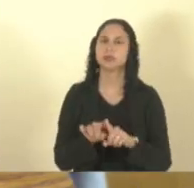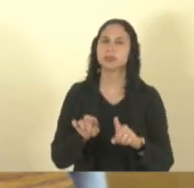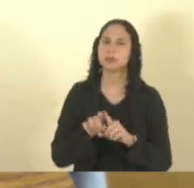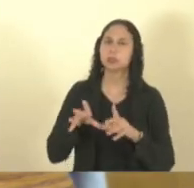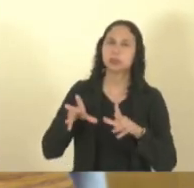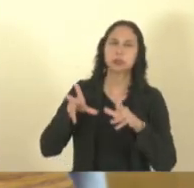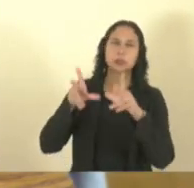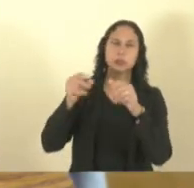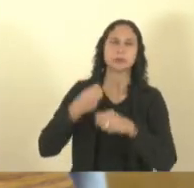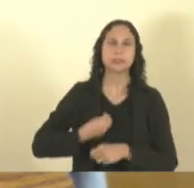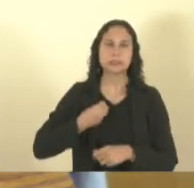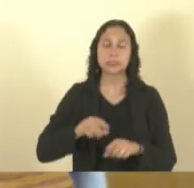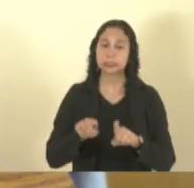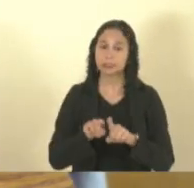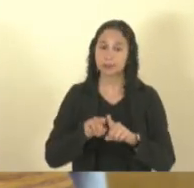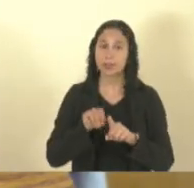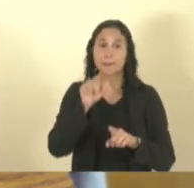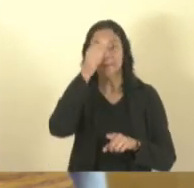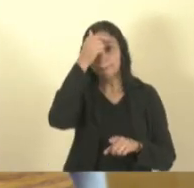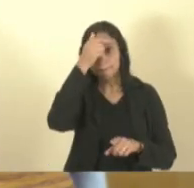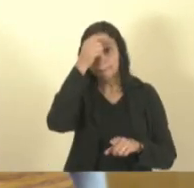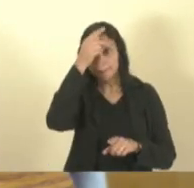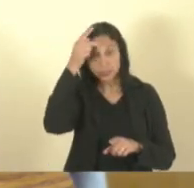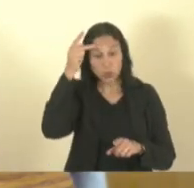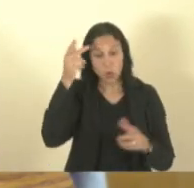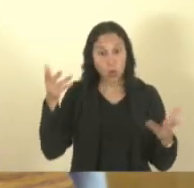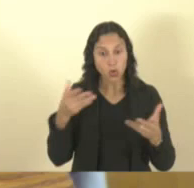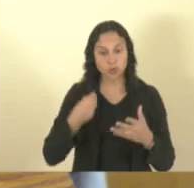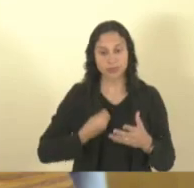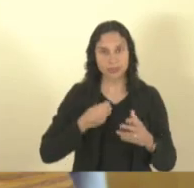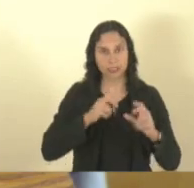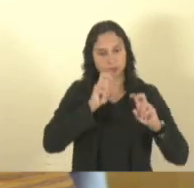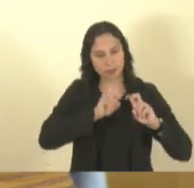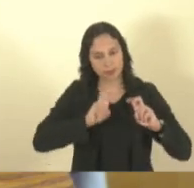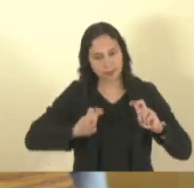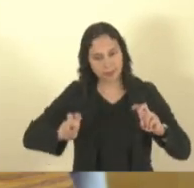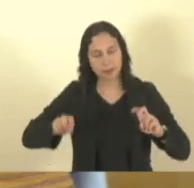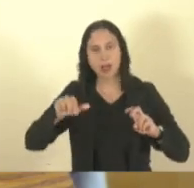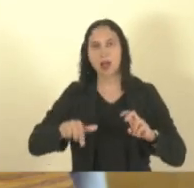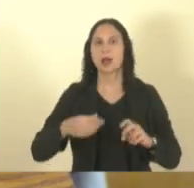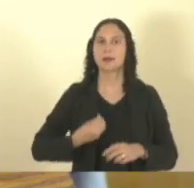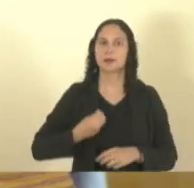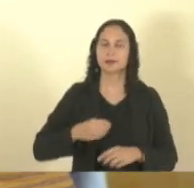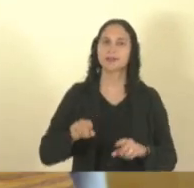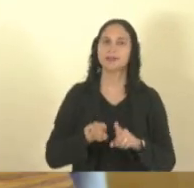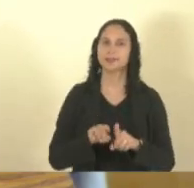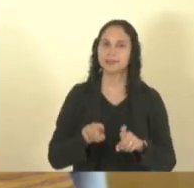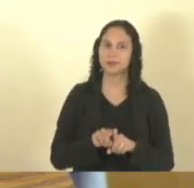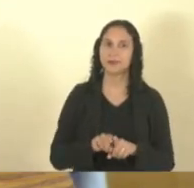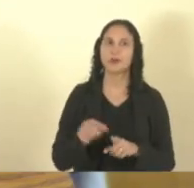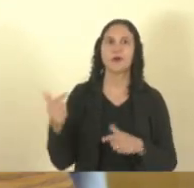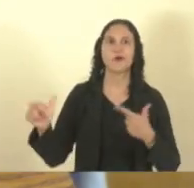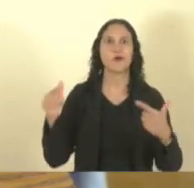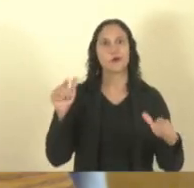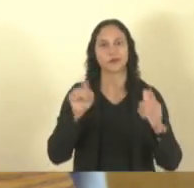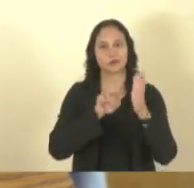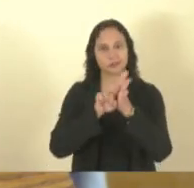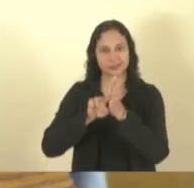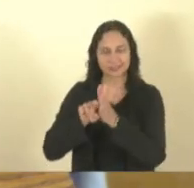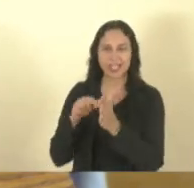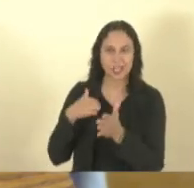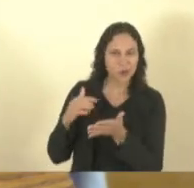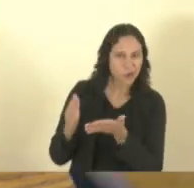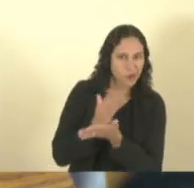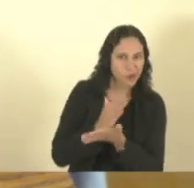e todos vocês da plateia que estão também participando desse evento. Imagino que há outros especialistas aqui na plateia, eu conheço alguns